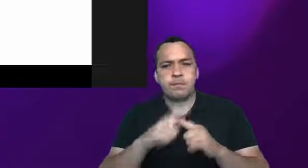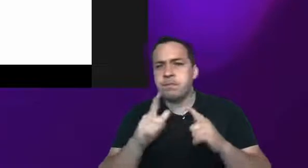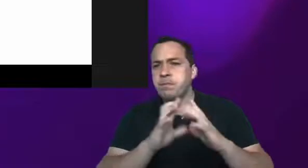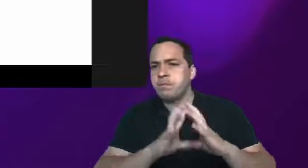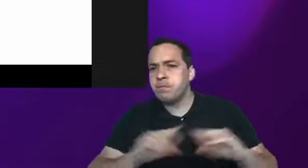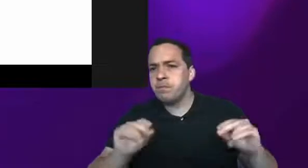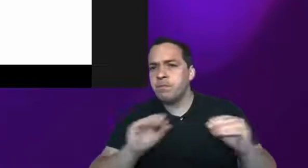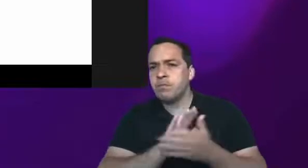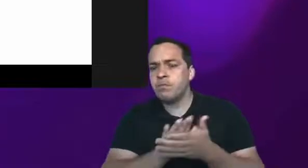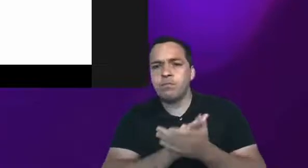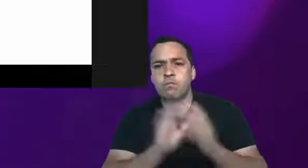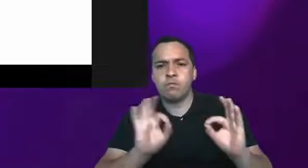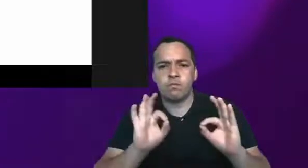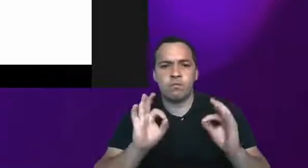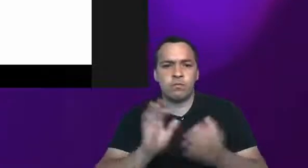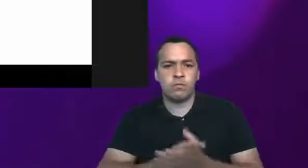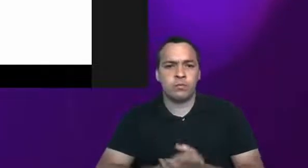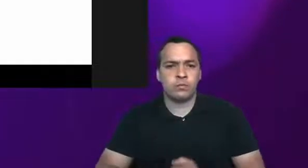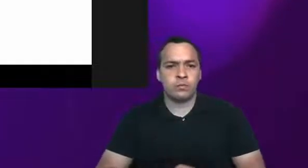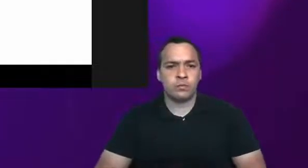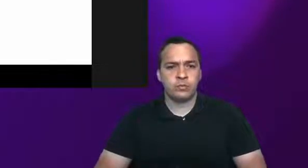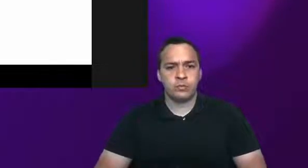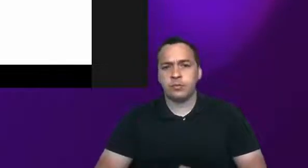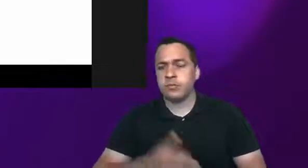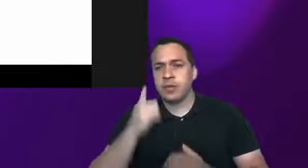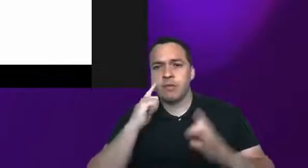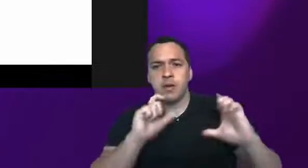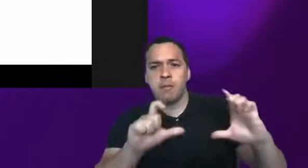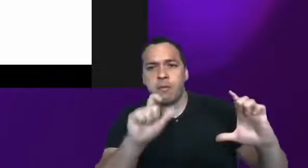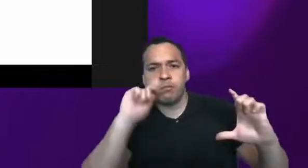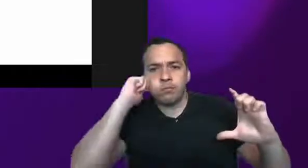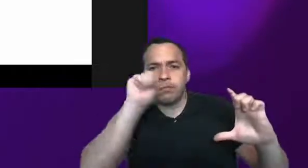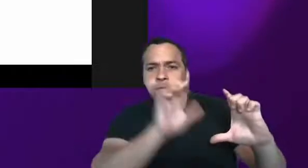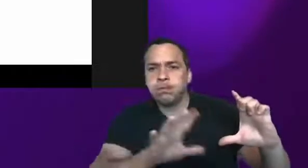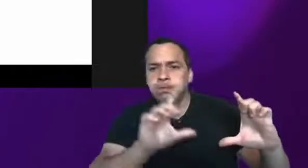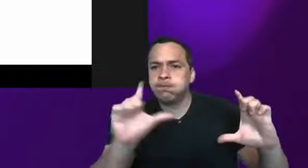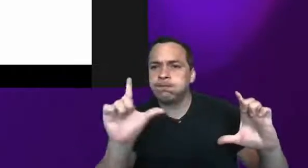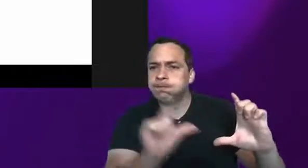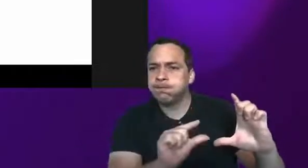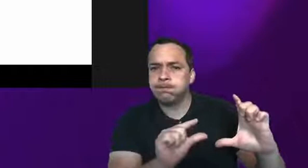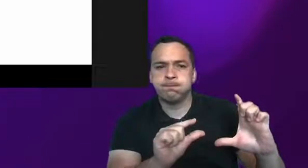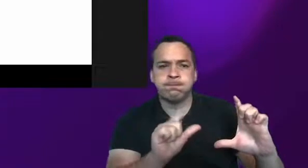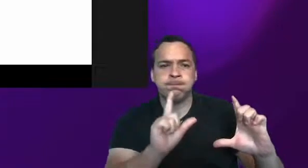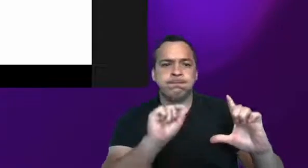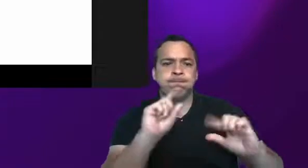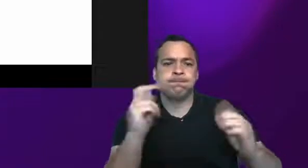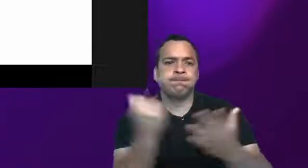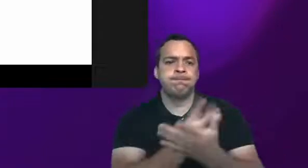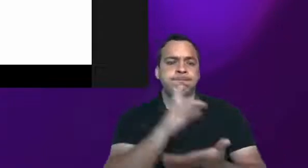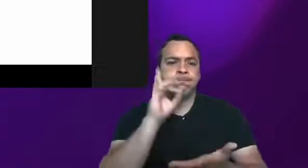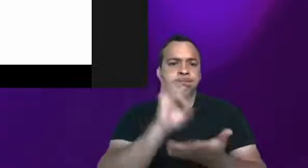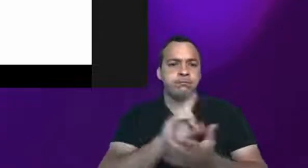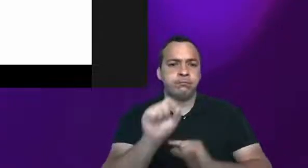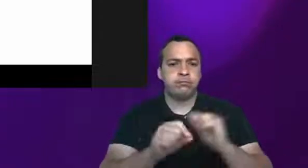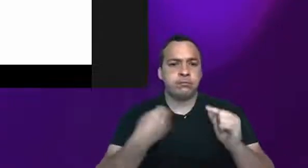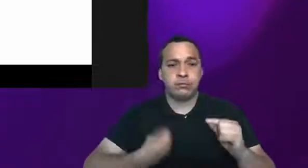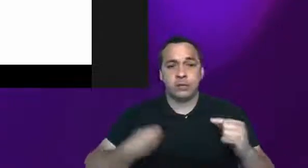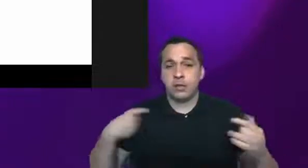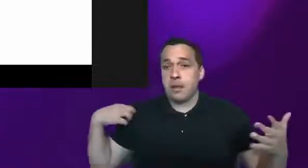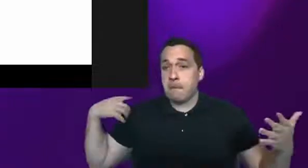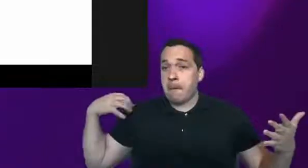evolução dos marcadores tumorais que podem ver aqui, e é uma doente que, efetivamente, está viva até